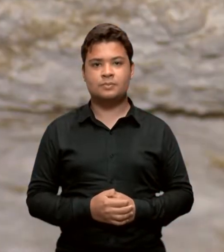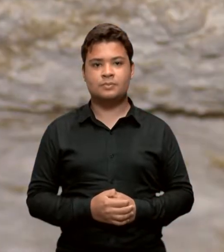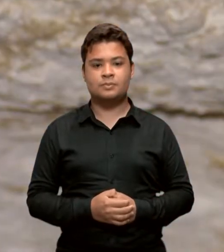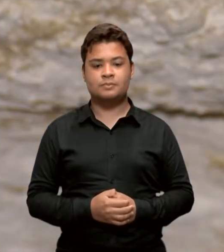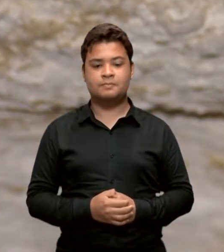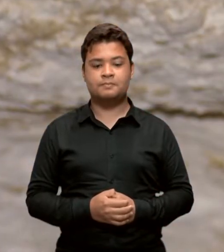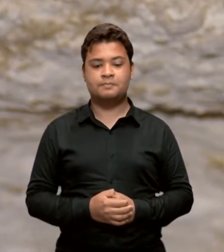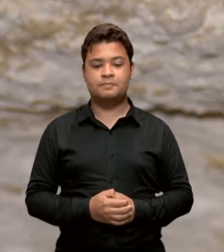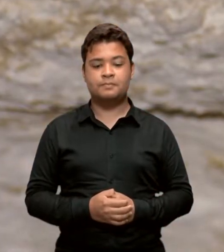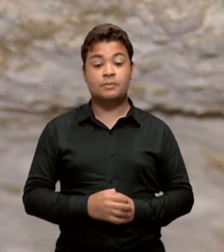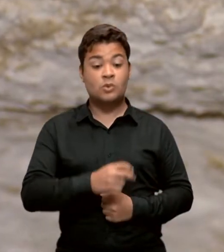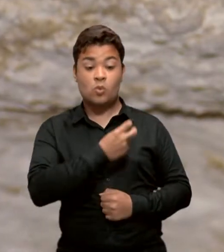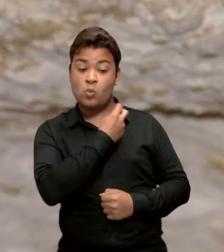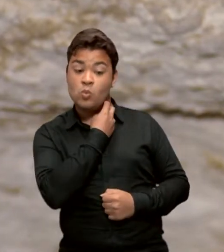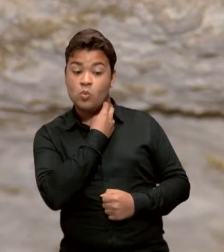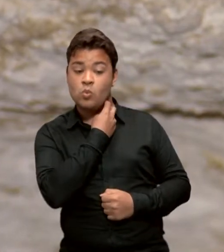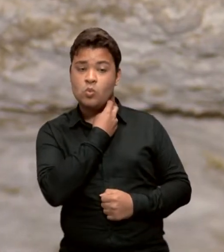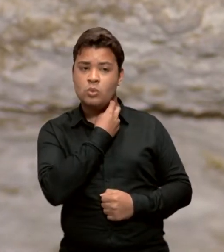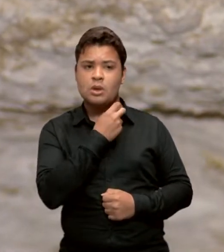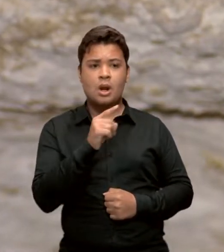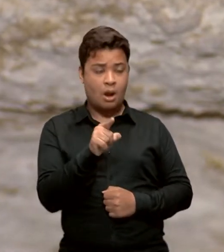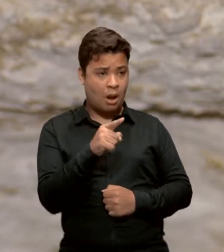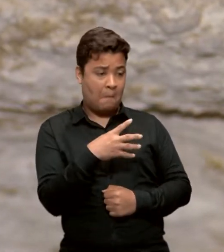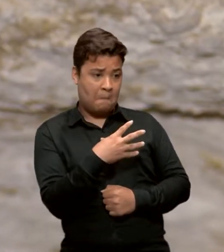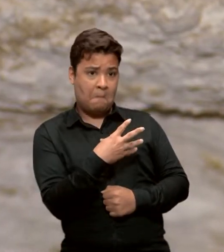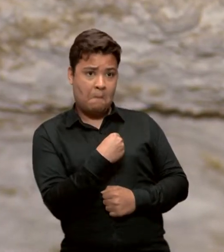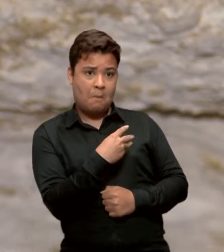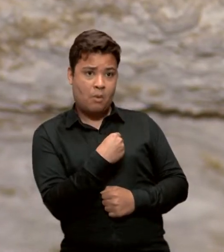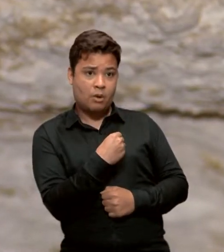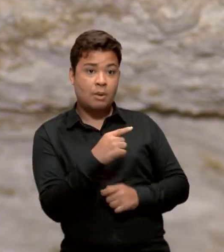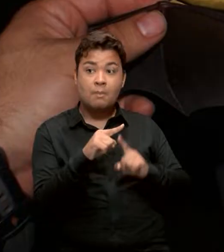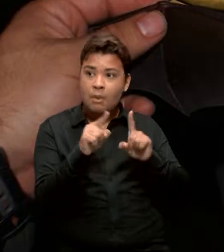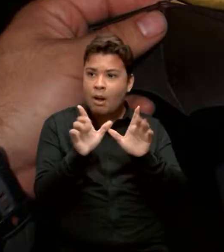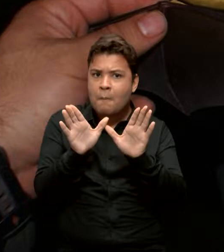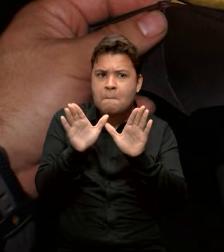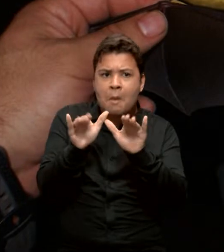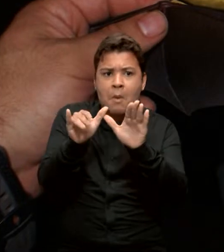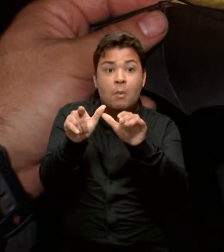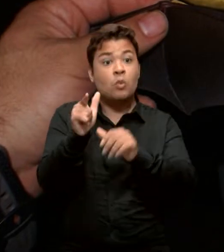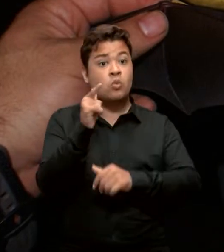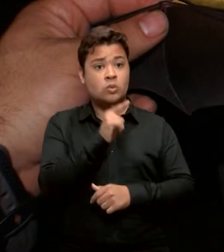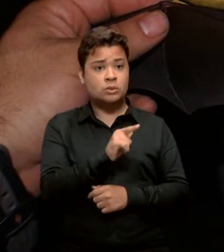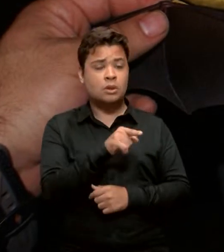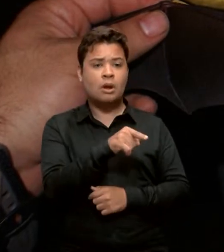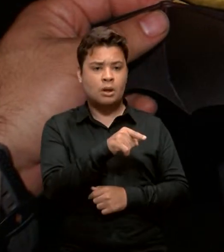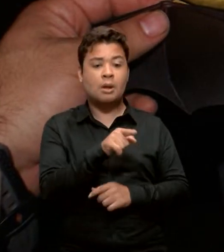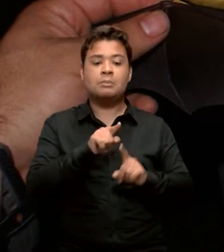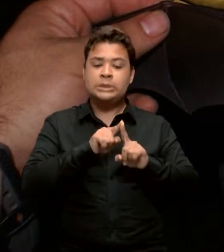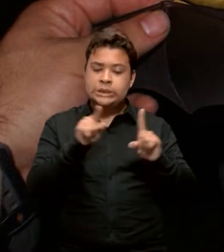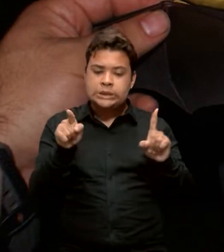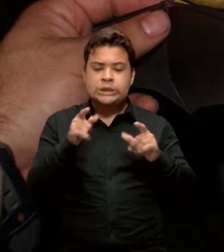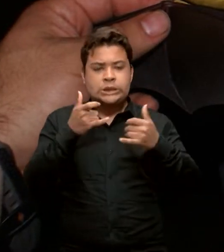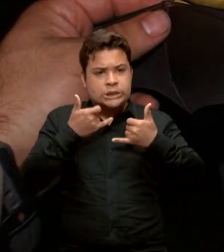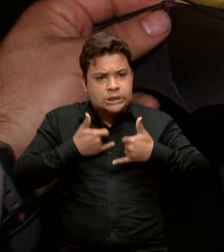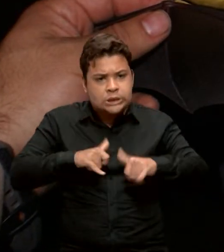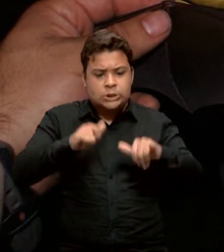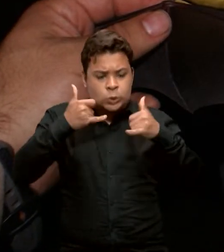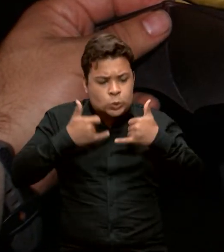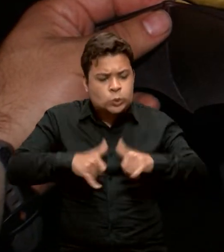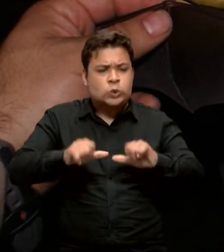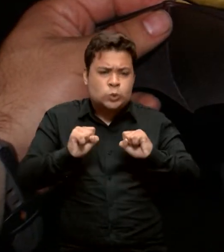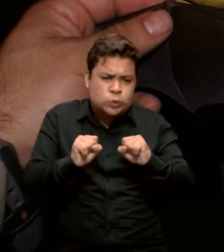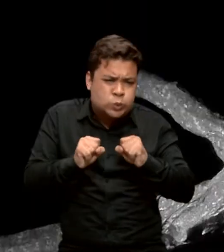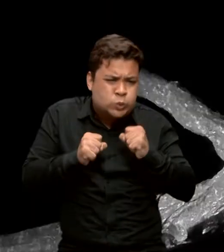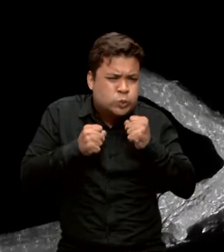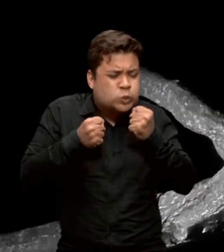Os morcegos são os únicos mamíferos que têm a capacidade de voar. É necessário muita energia para realizar movimentos